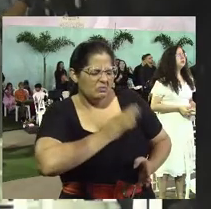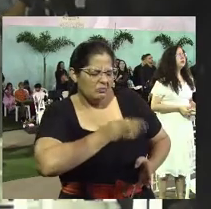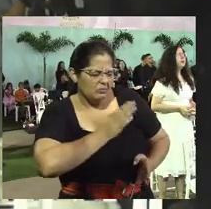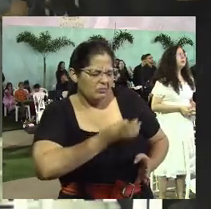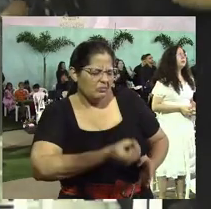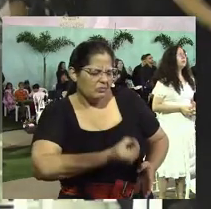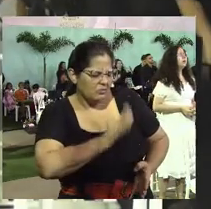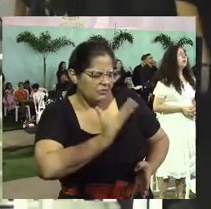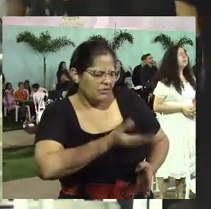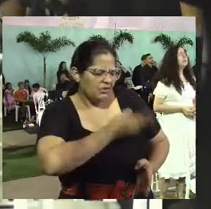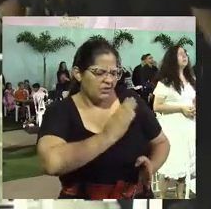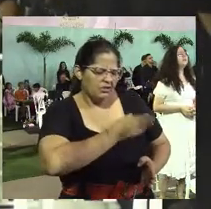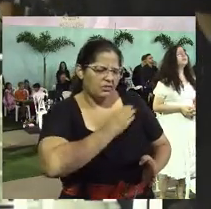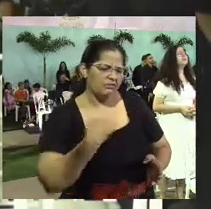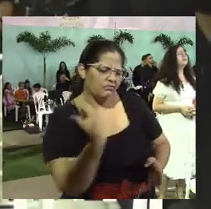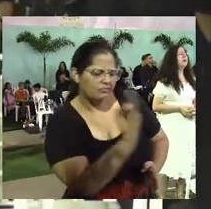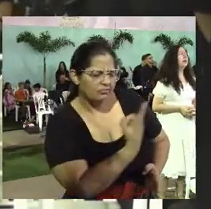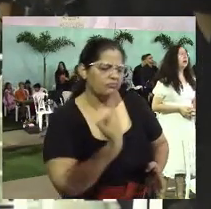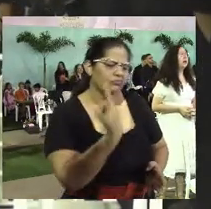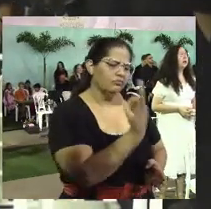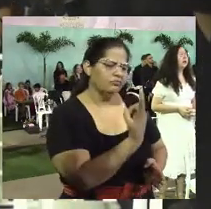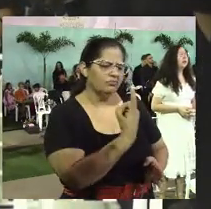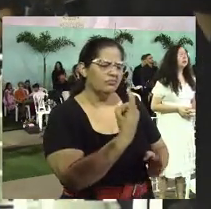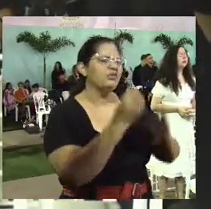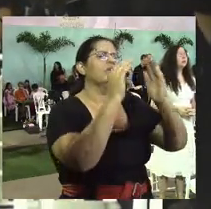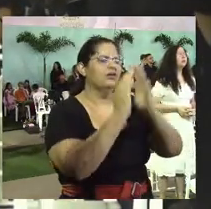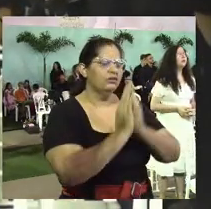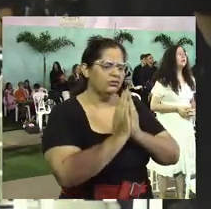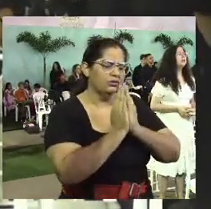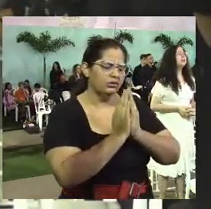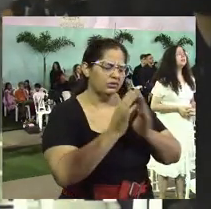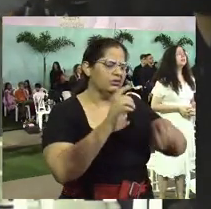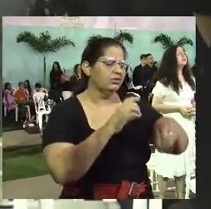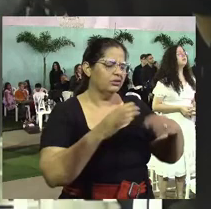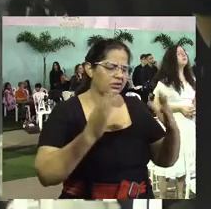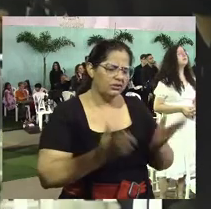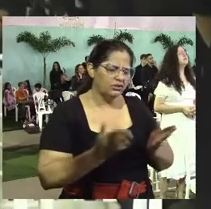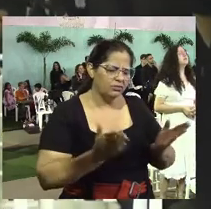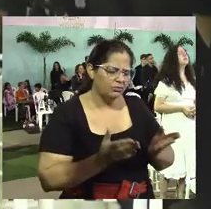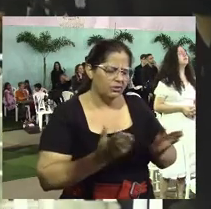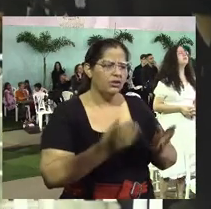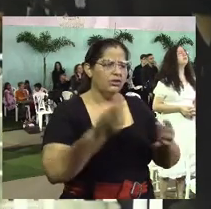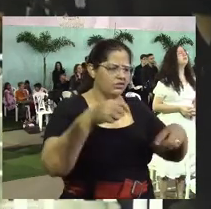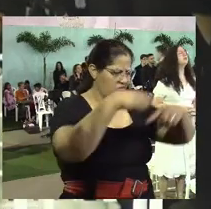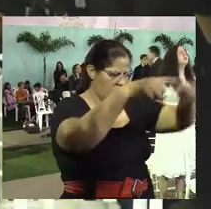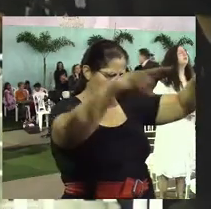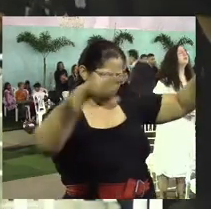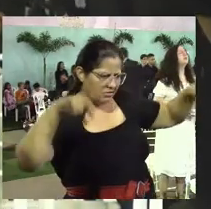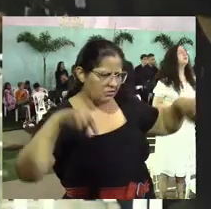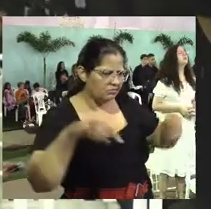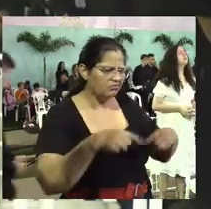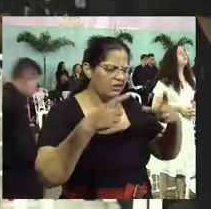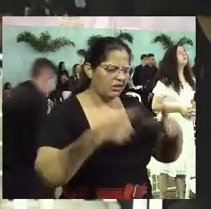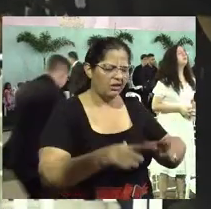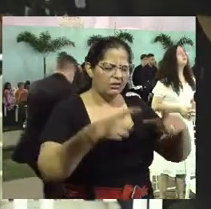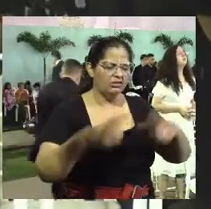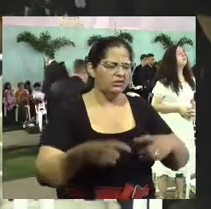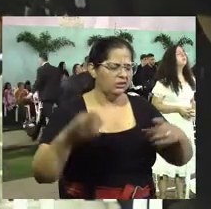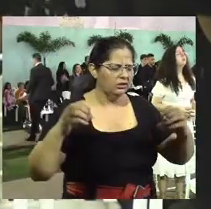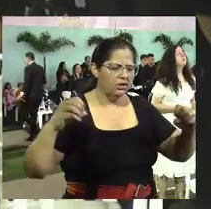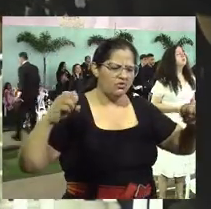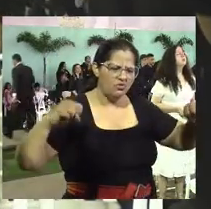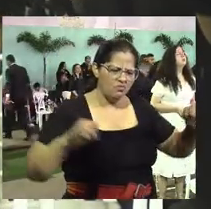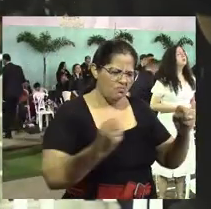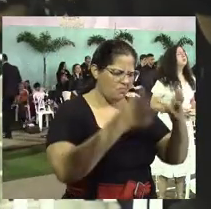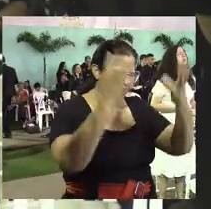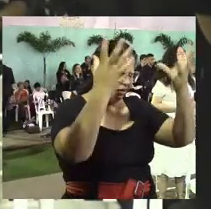na vida de cada um de nós e a nossa oração aqui neste momento é que este ambiente seja tomado